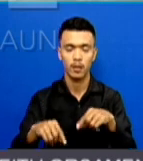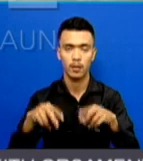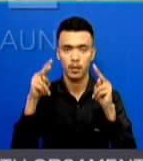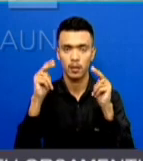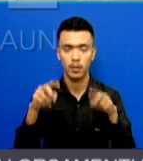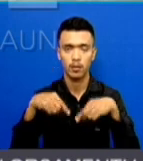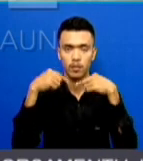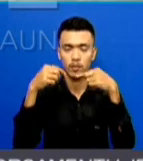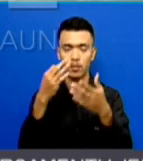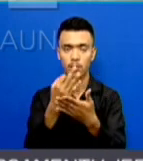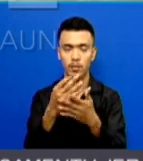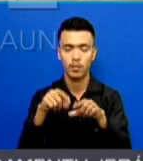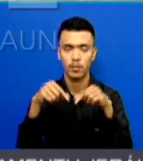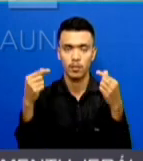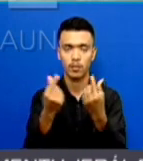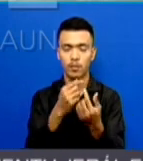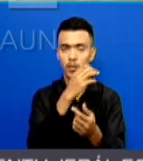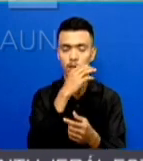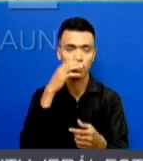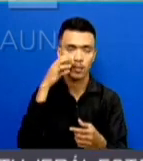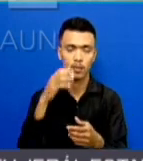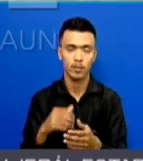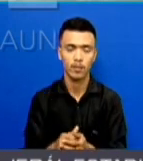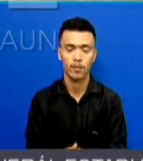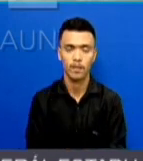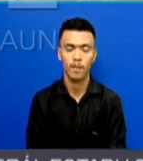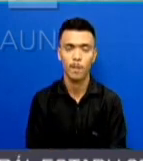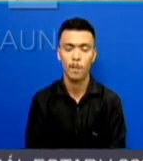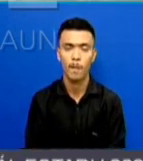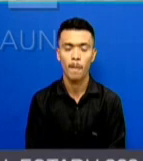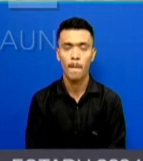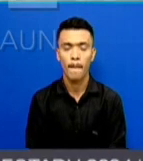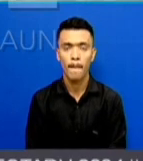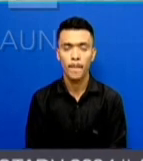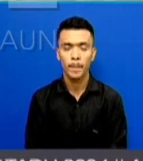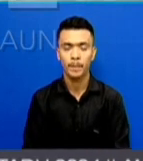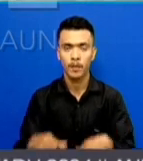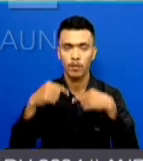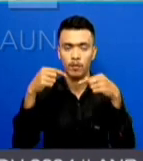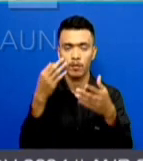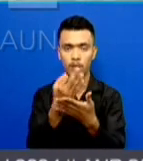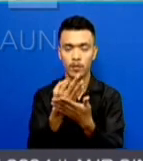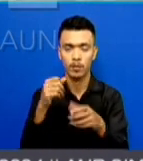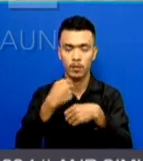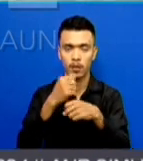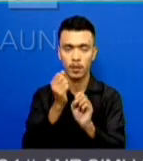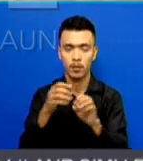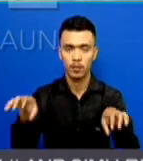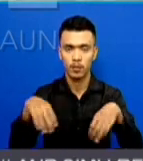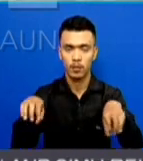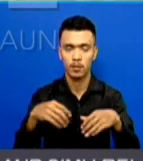grupo agricultura sira forma jovem sira né porque ia por ter atual investir setor agricultura foi incentivo sira para o serviço de né